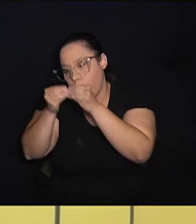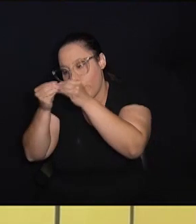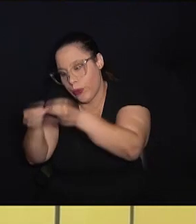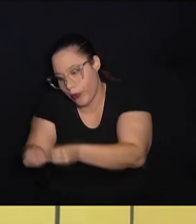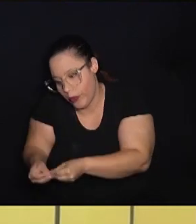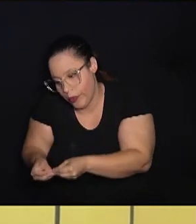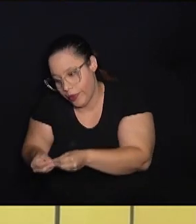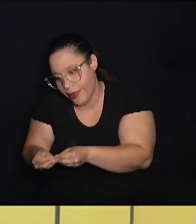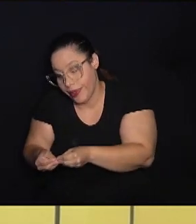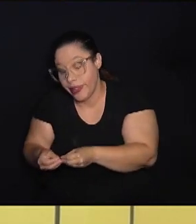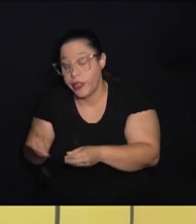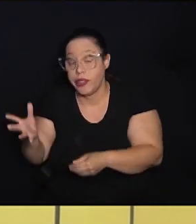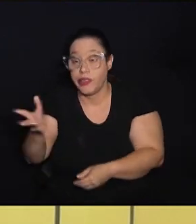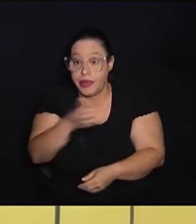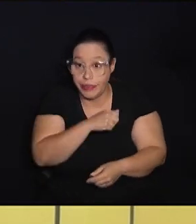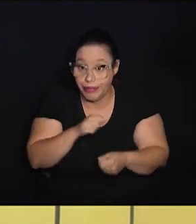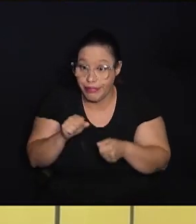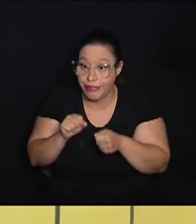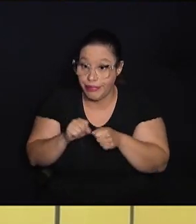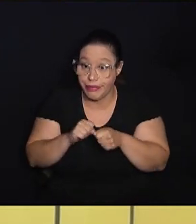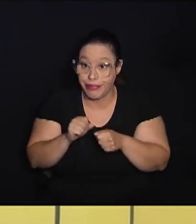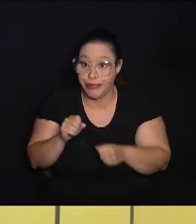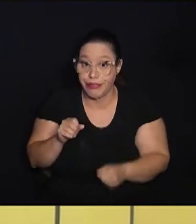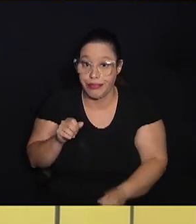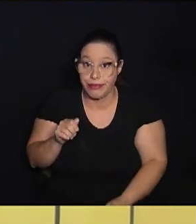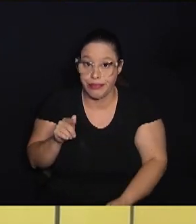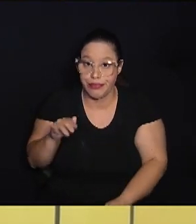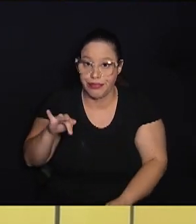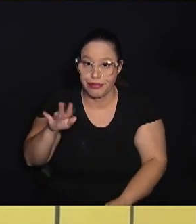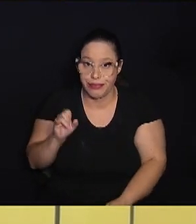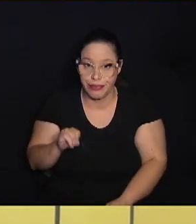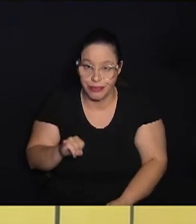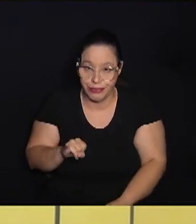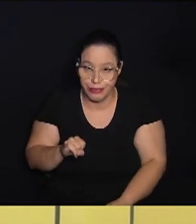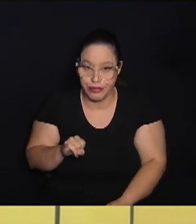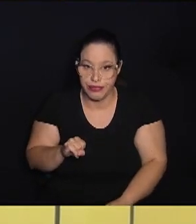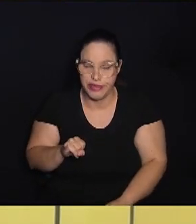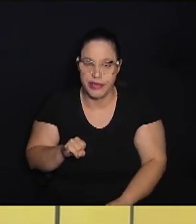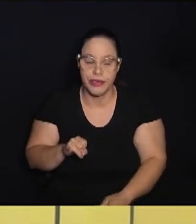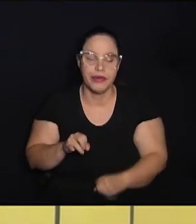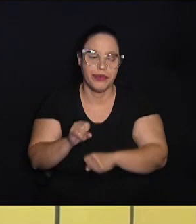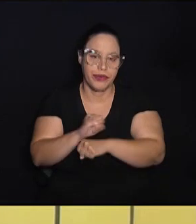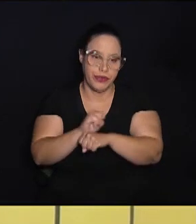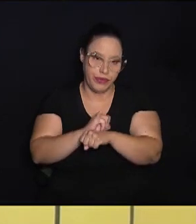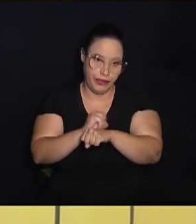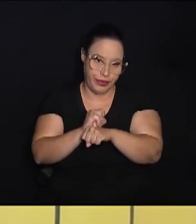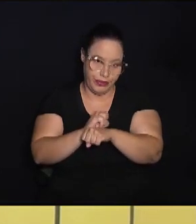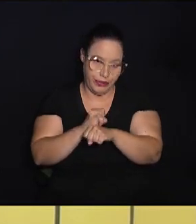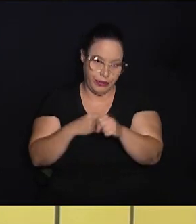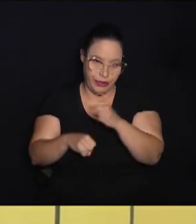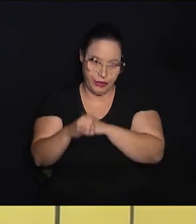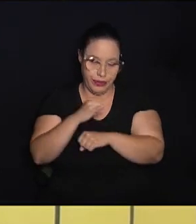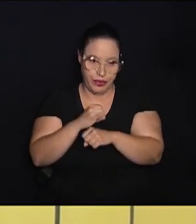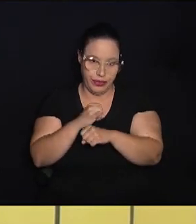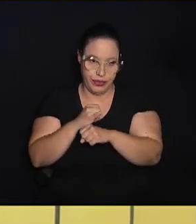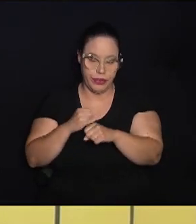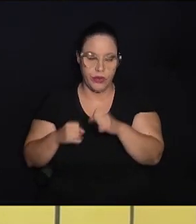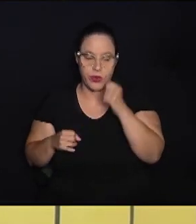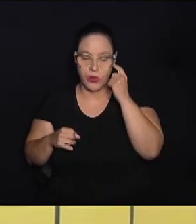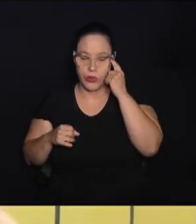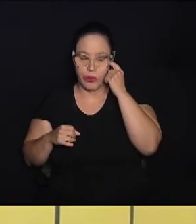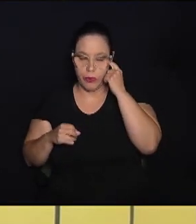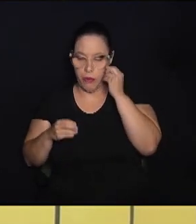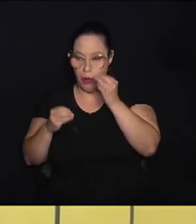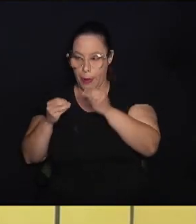fazer um sensal a tirinha não a tirinha eu acho que a internet com certeza é uma ferramenta muito interessante que possibilita você